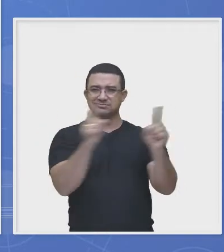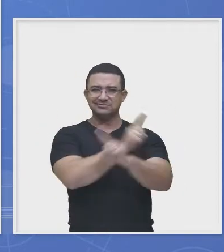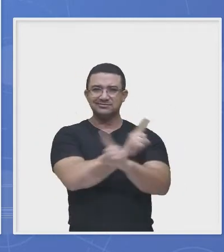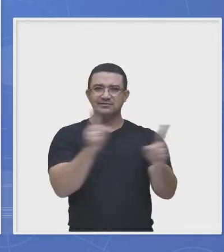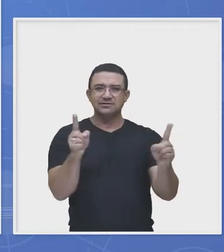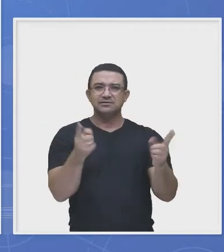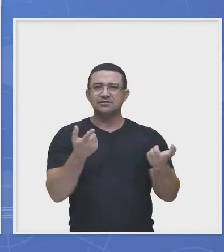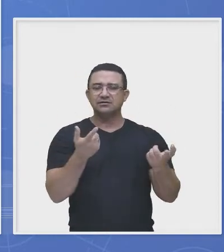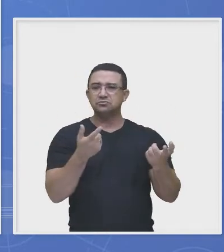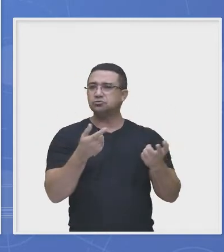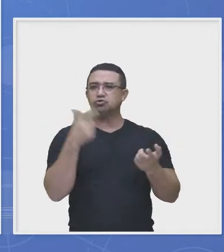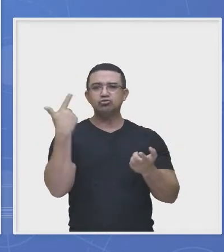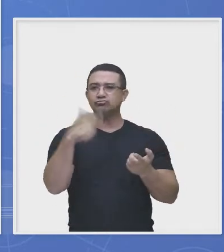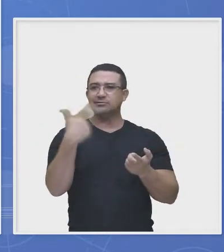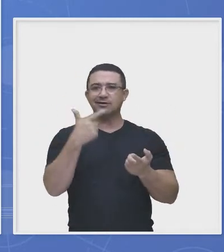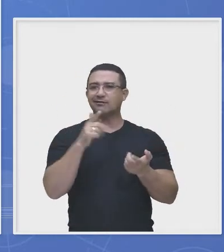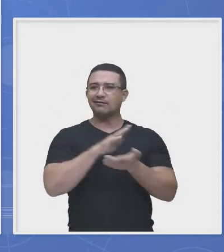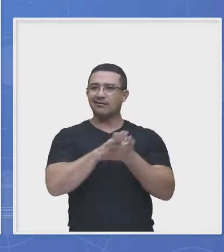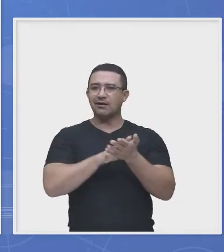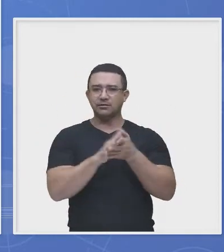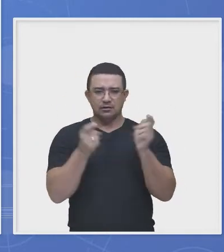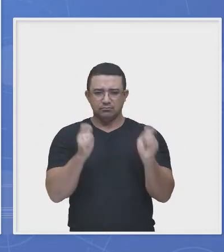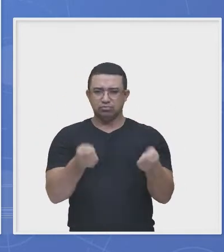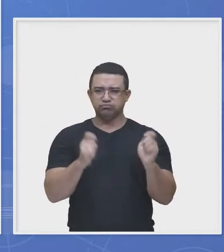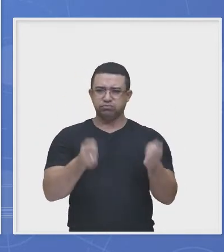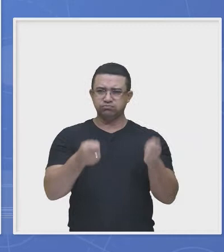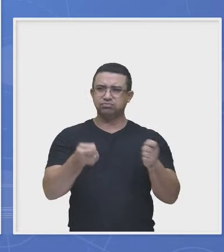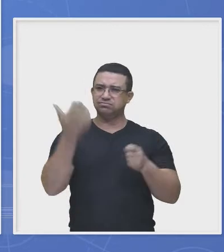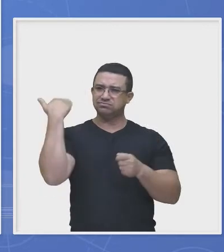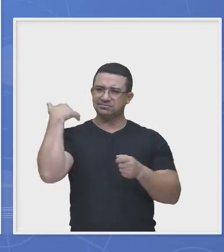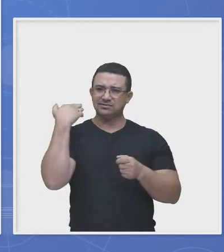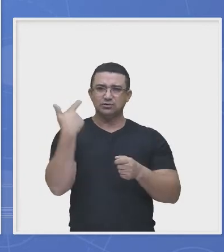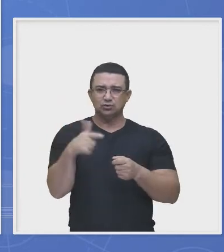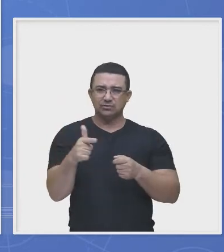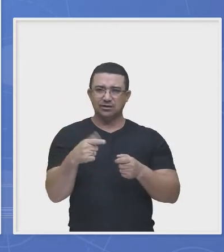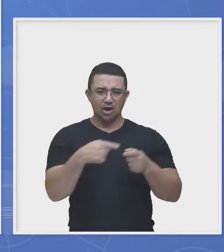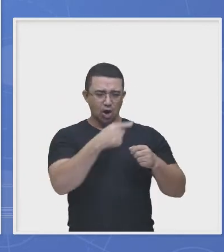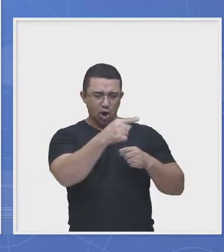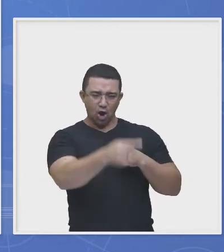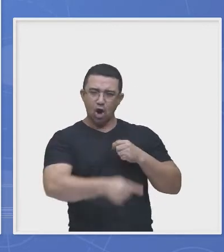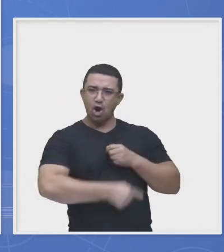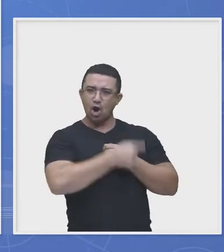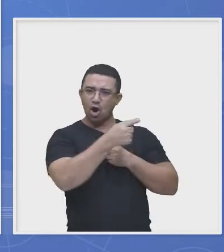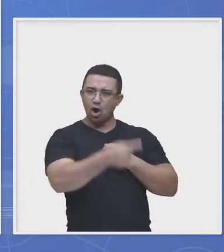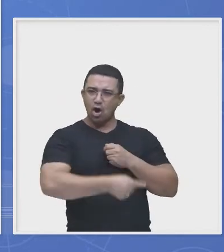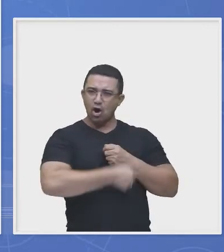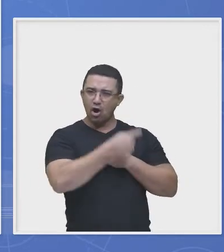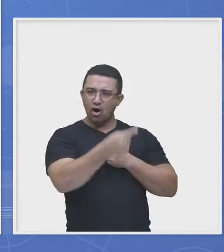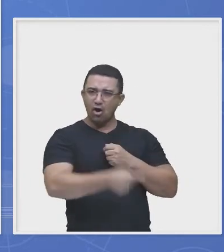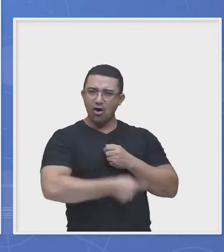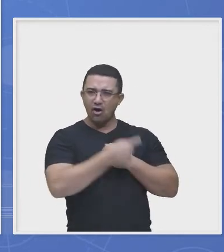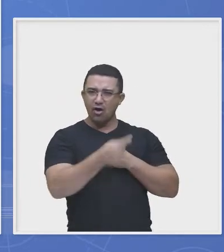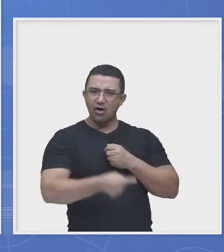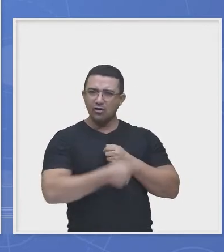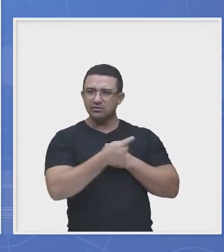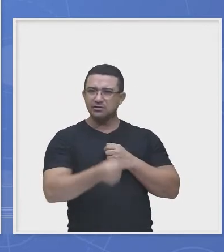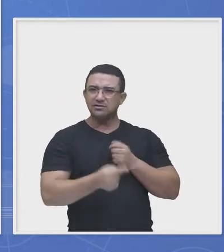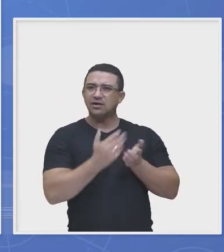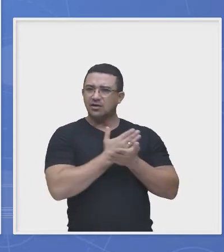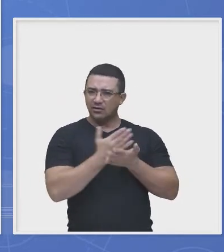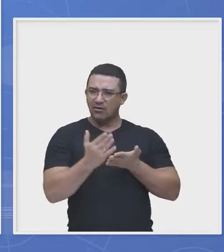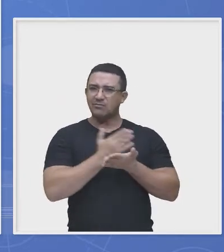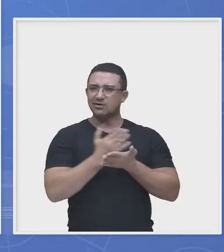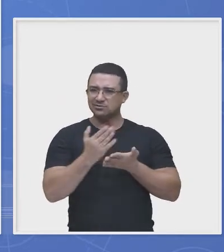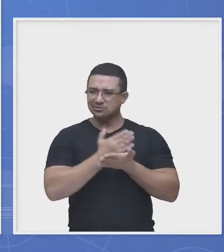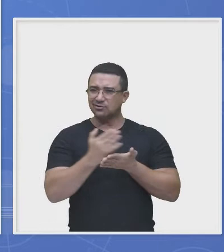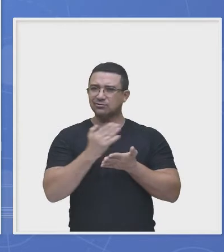uma carroça de há muito em matéria de rodas, se voltou aos rodízios desse